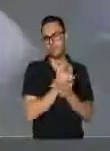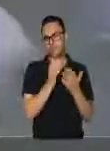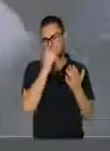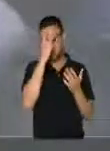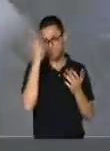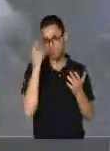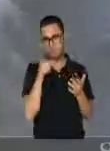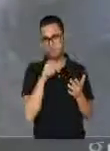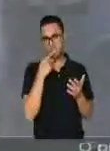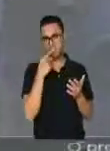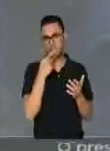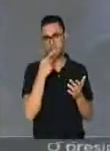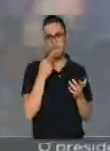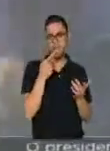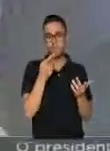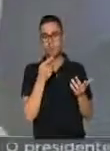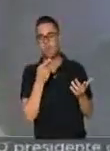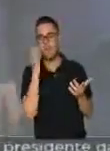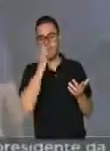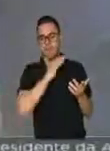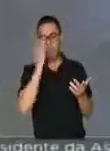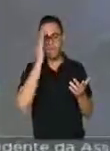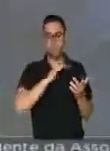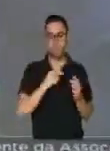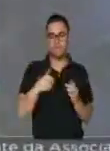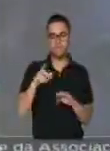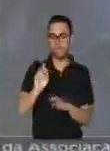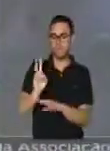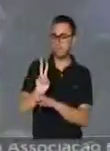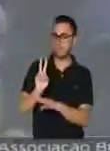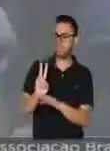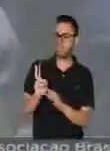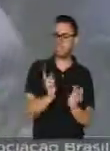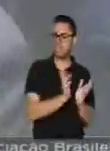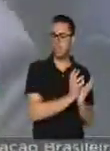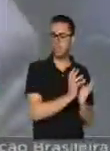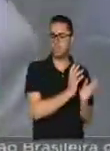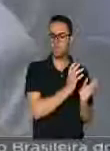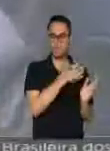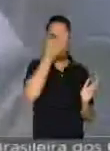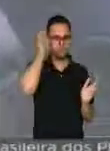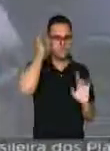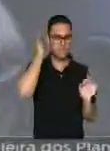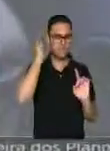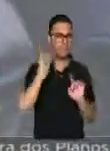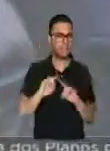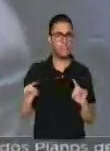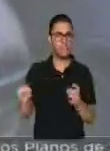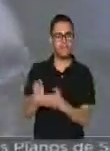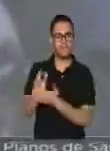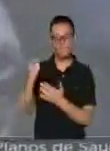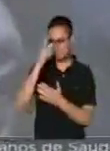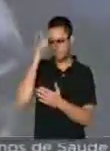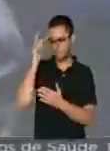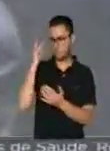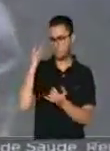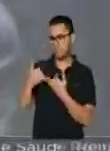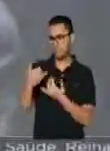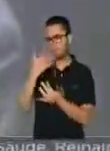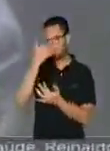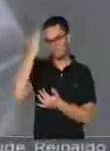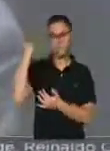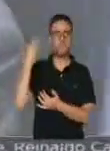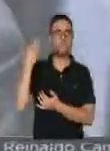aqui quando ficam falando mal. Não estou aqui defendendo o governo Temer, mas tem gente que parece que se esqueceu do